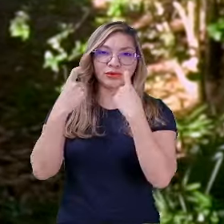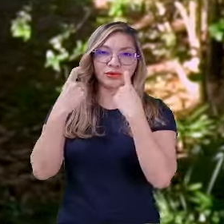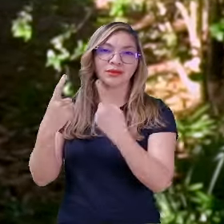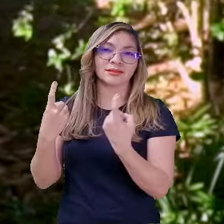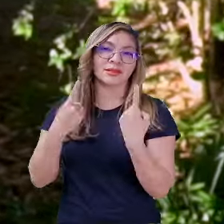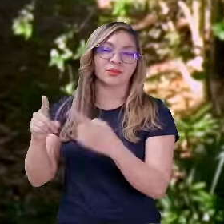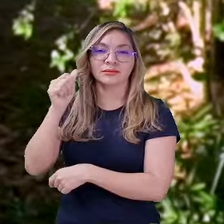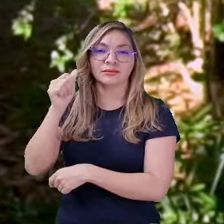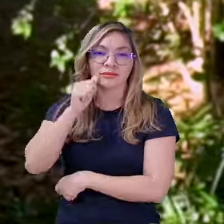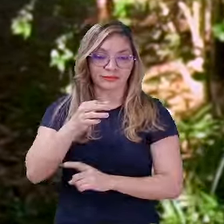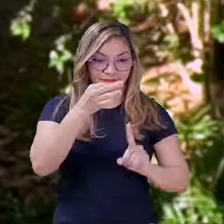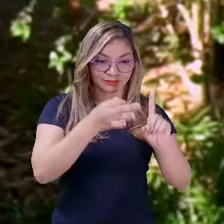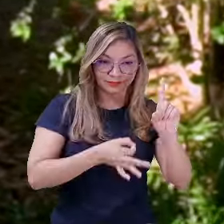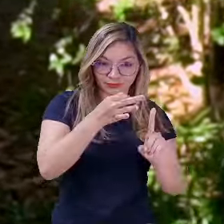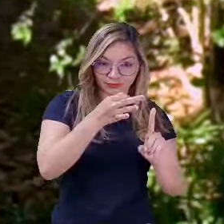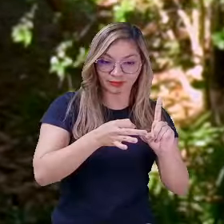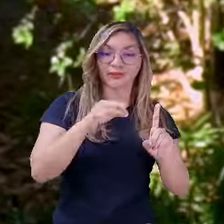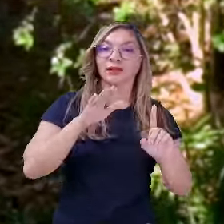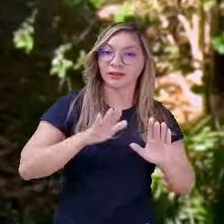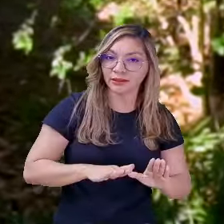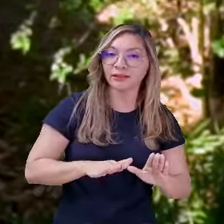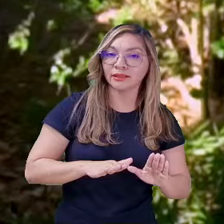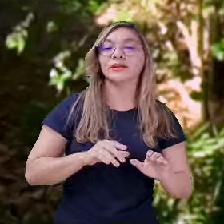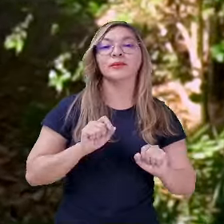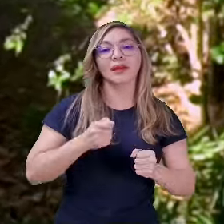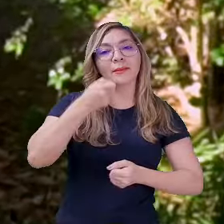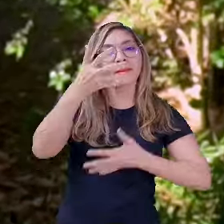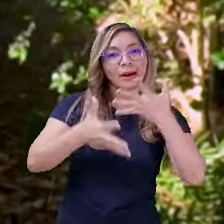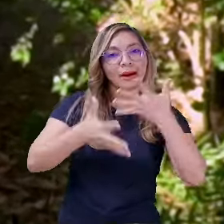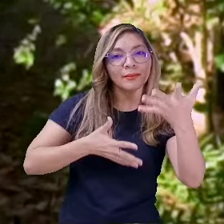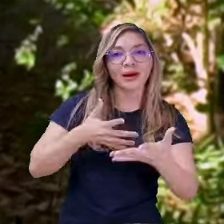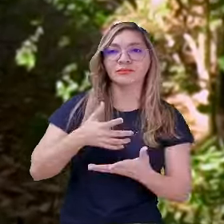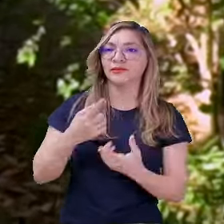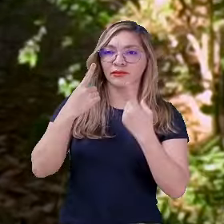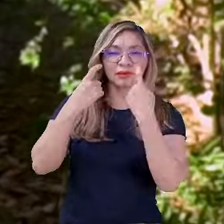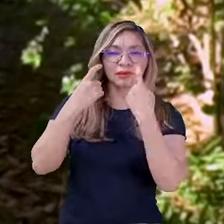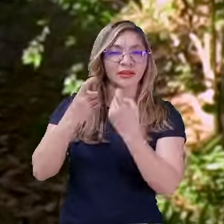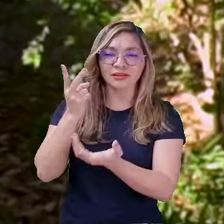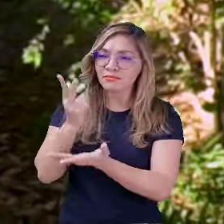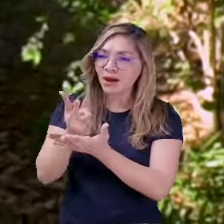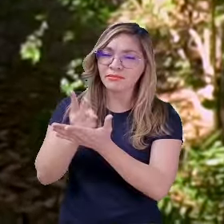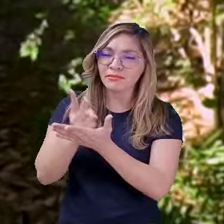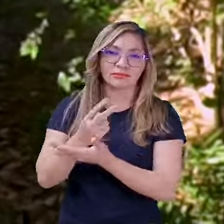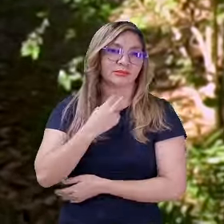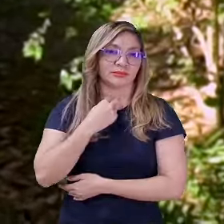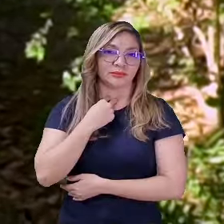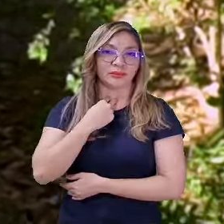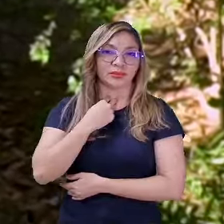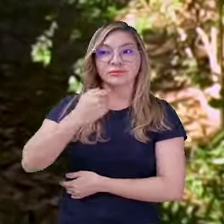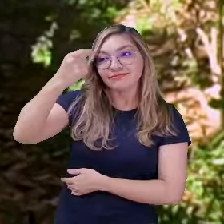de Justiça está aqui falando que essa violência ela não pode se perpetuar, que essa consciência ela é importante e necessária